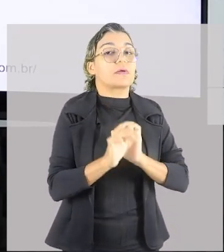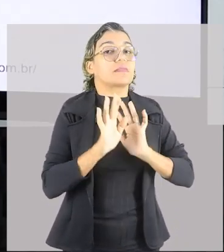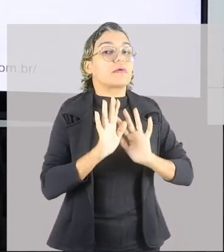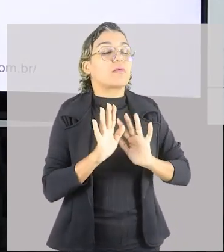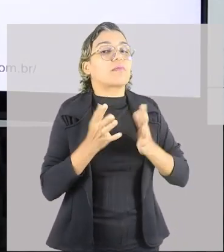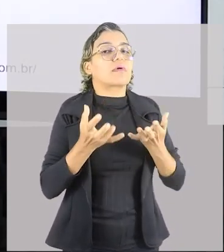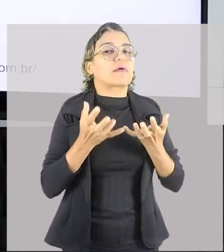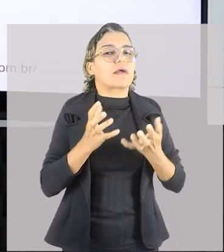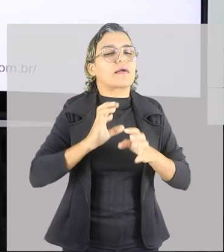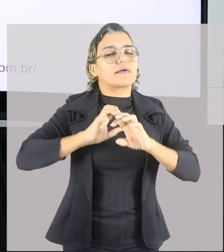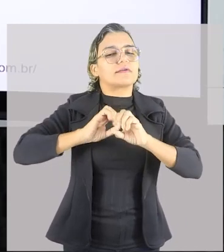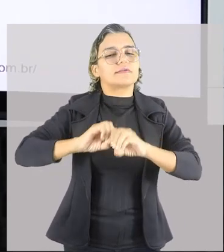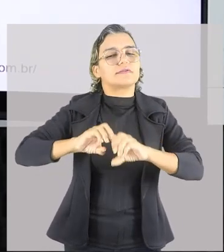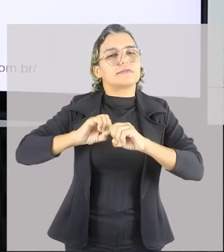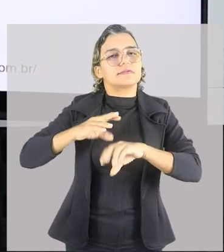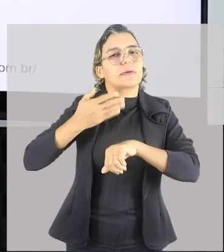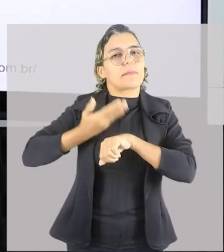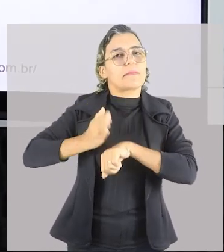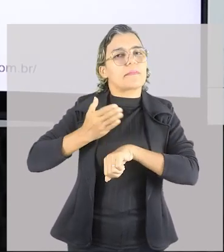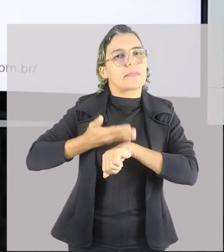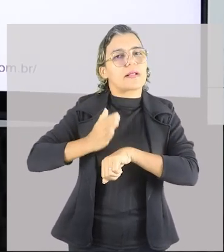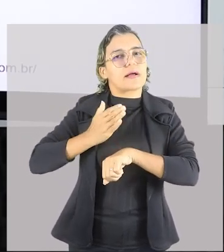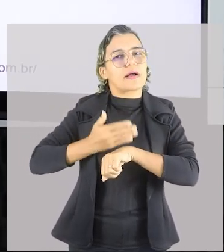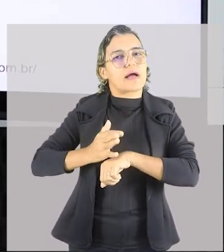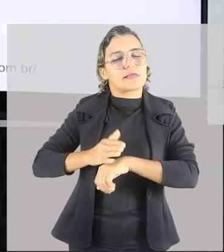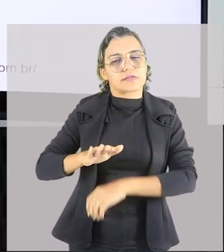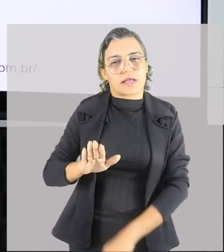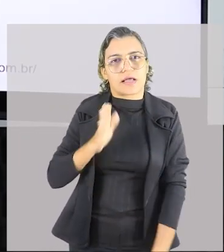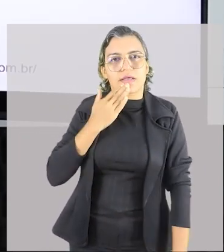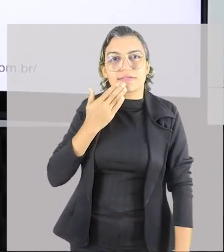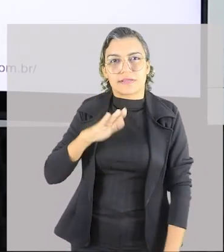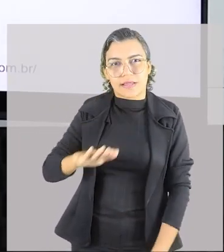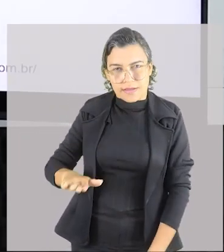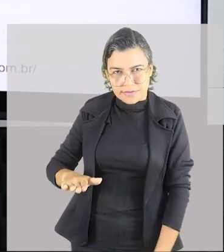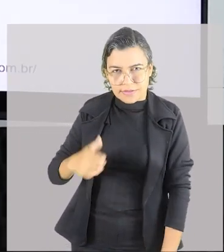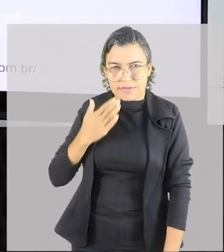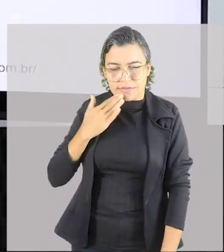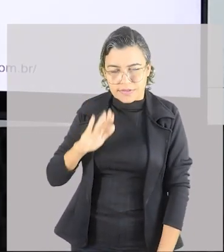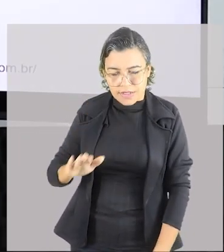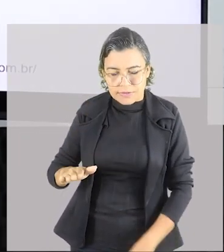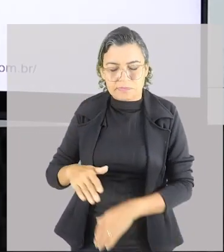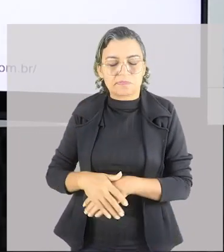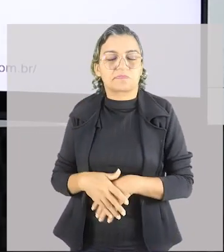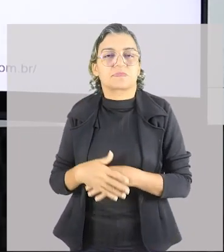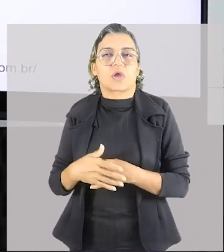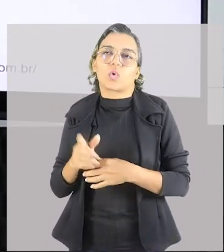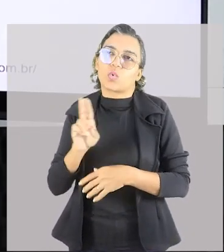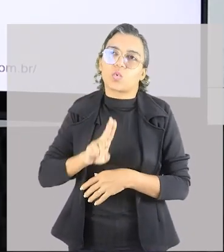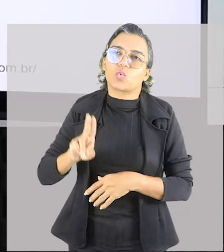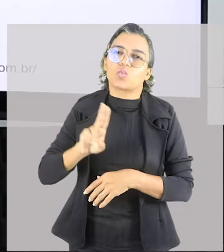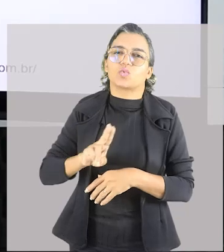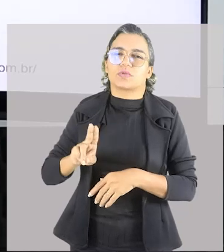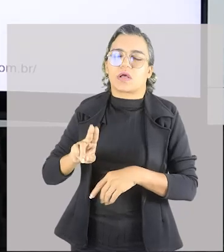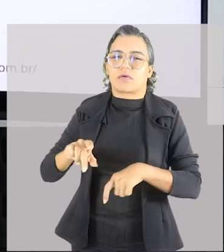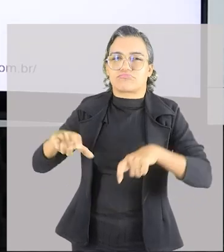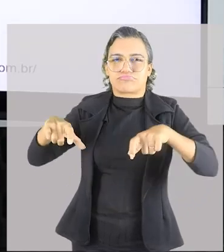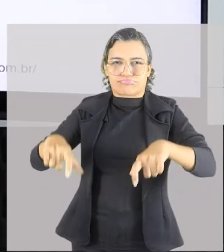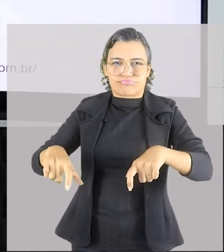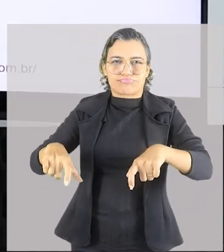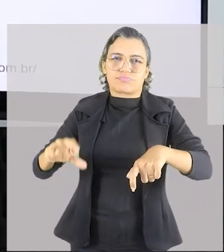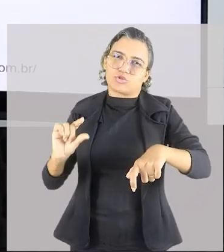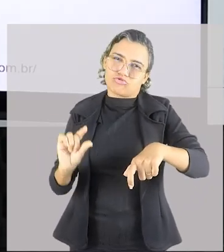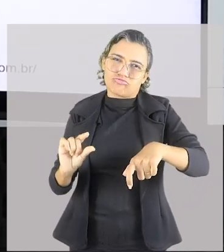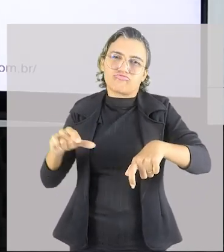quer ensinar essa prática para as crianças. E a gente vai utilizar o travinho, vai utilizar